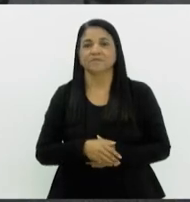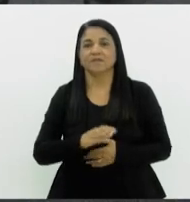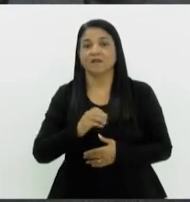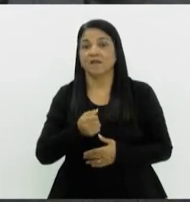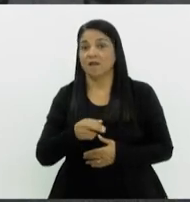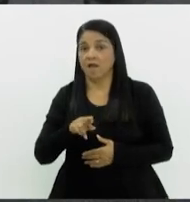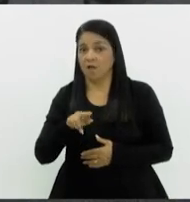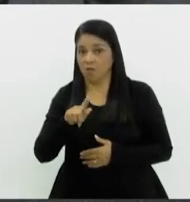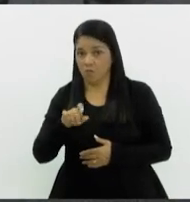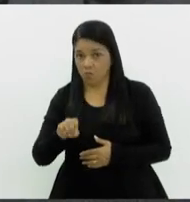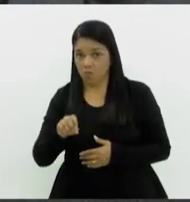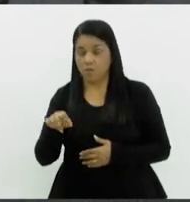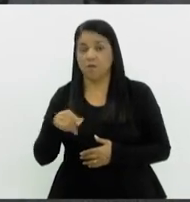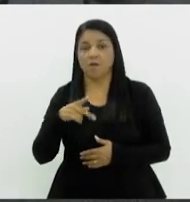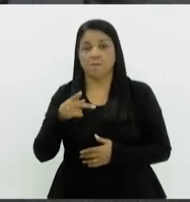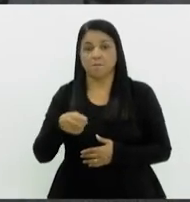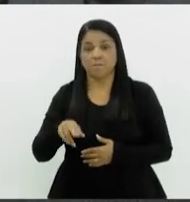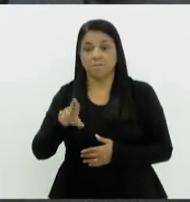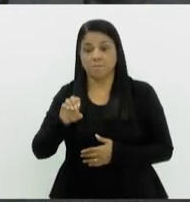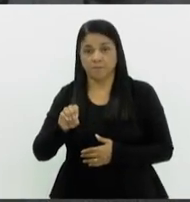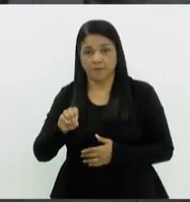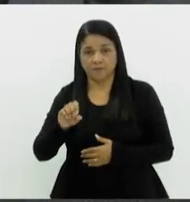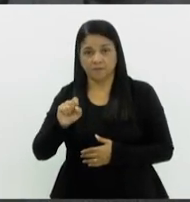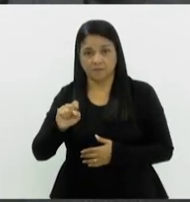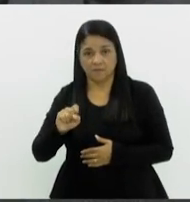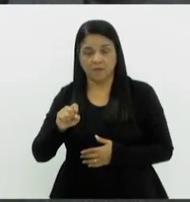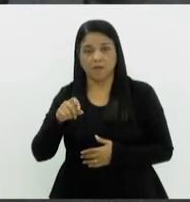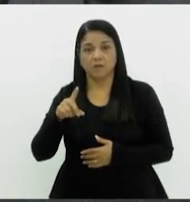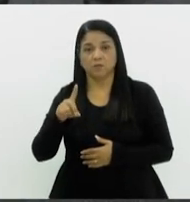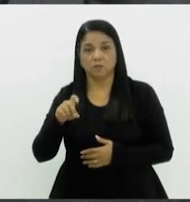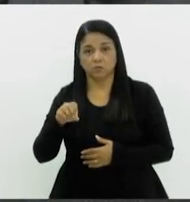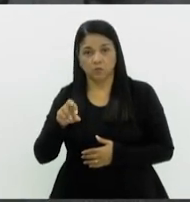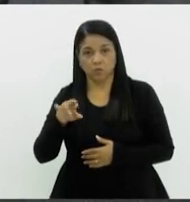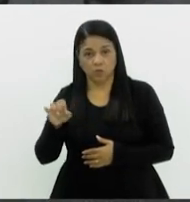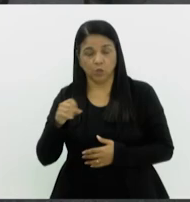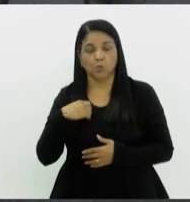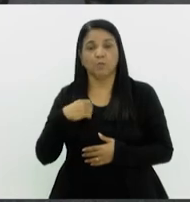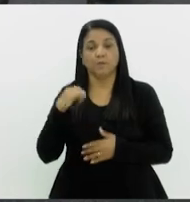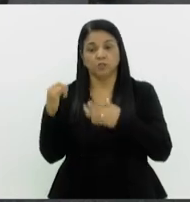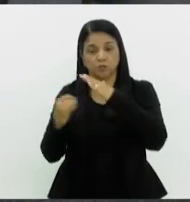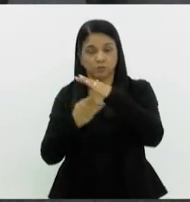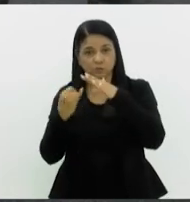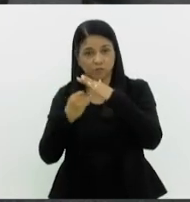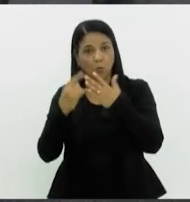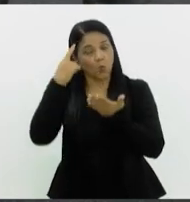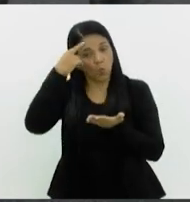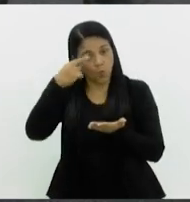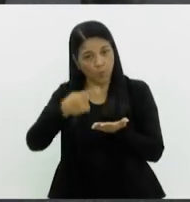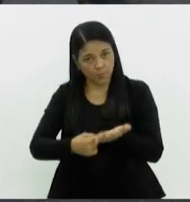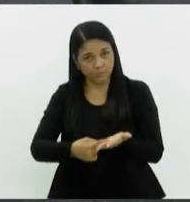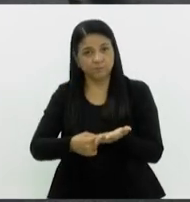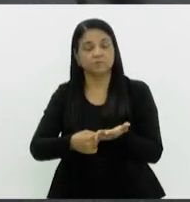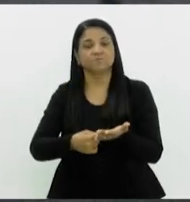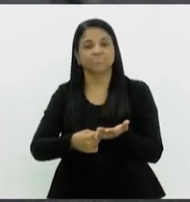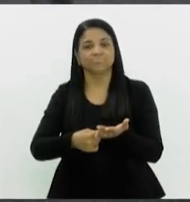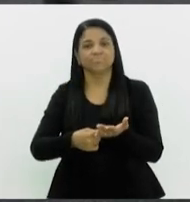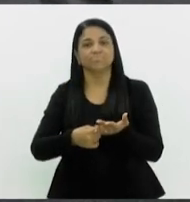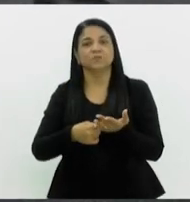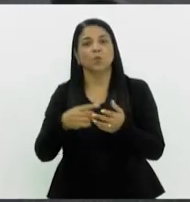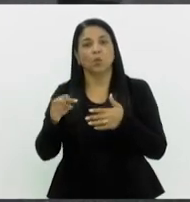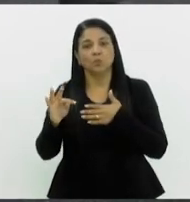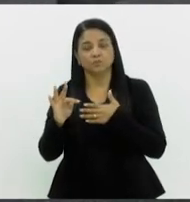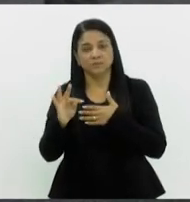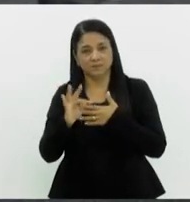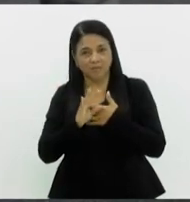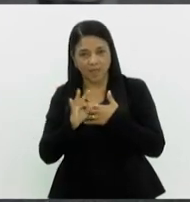Rio é uma instituição comprometida com a excelência técnico-científica para